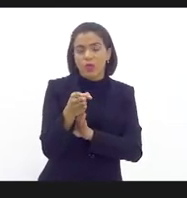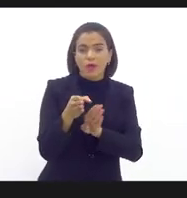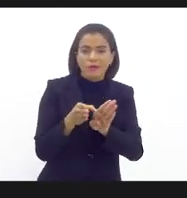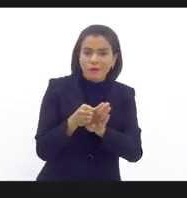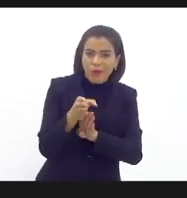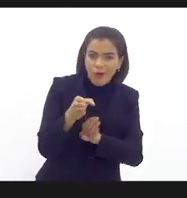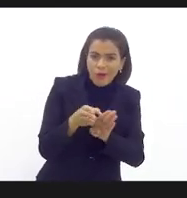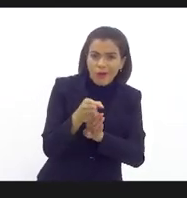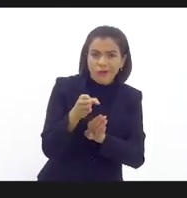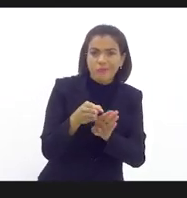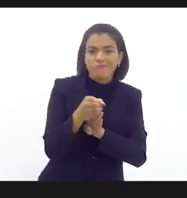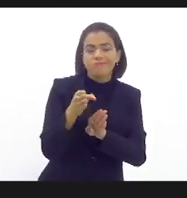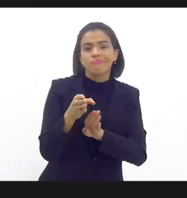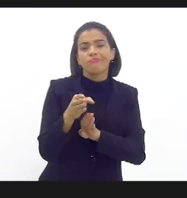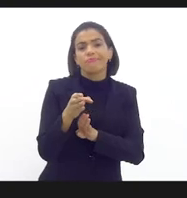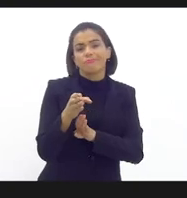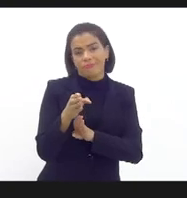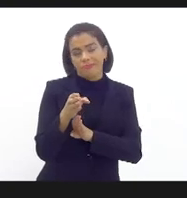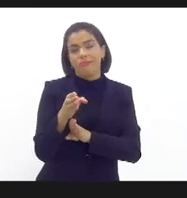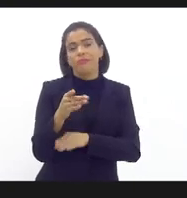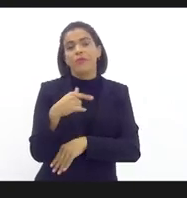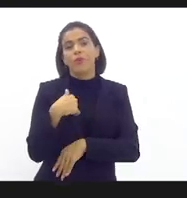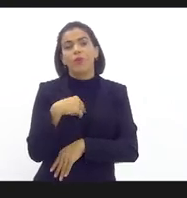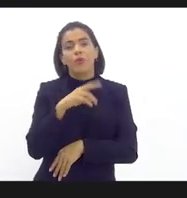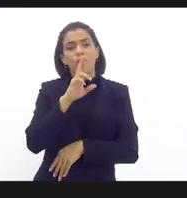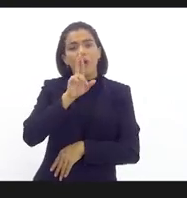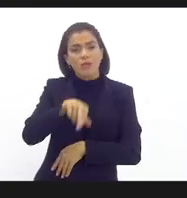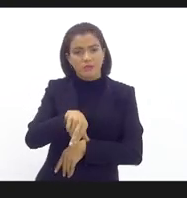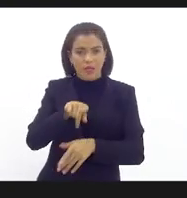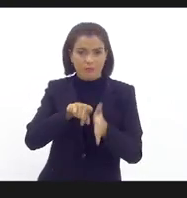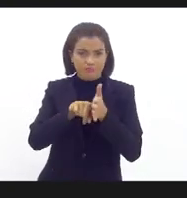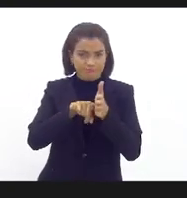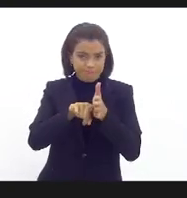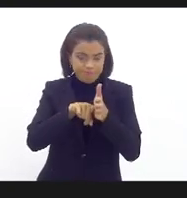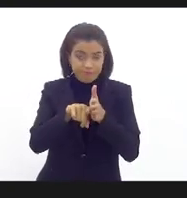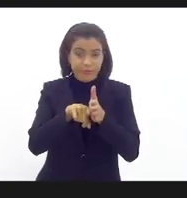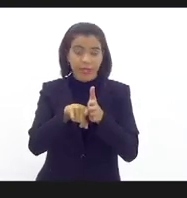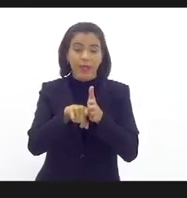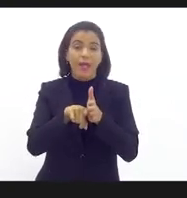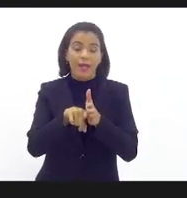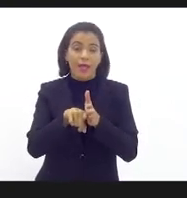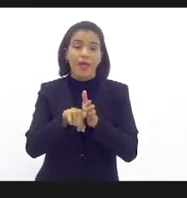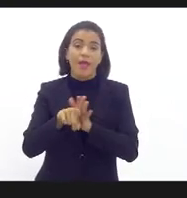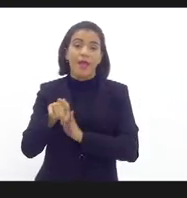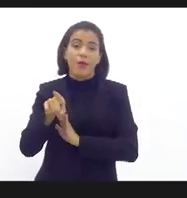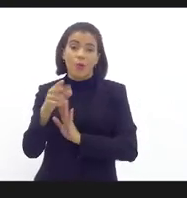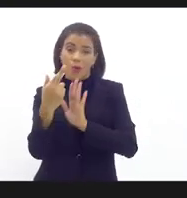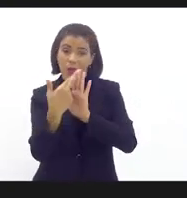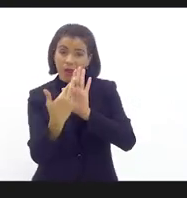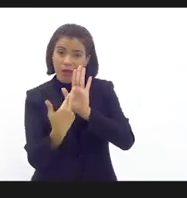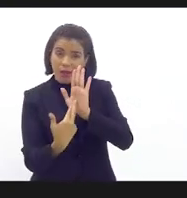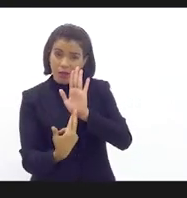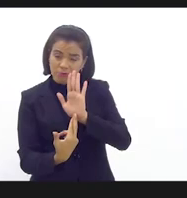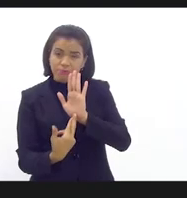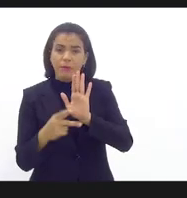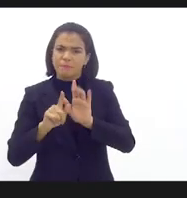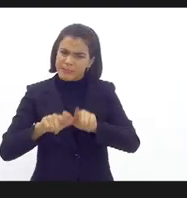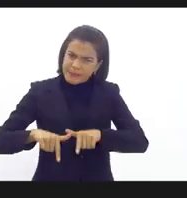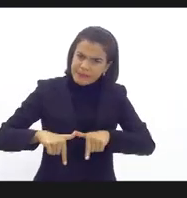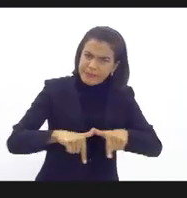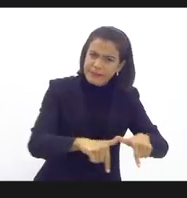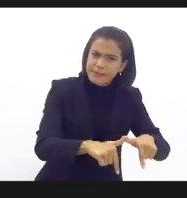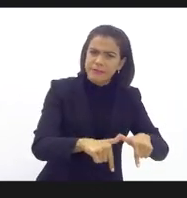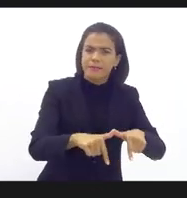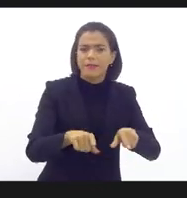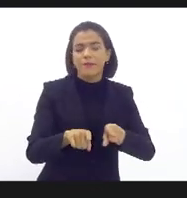encontro que tivemos no resultado da pesquisa é que os marcos regulatórios realmente sejam executados